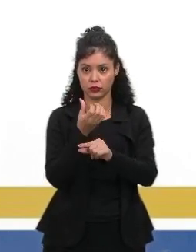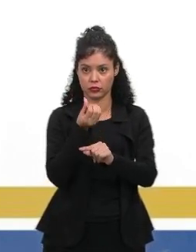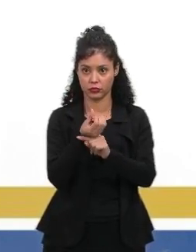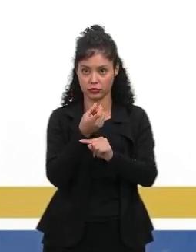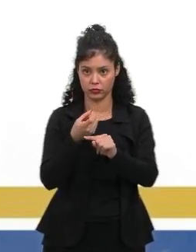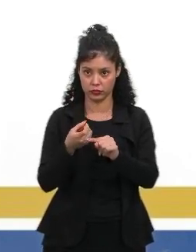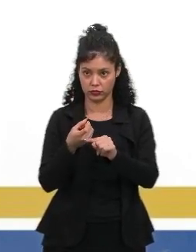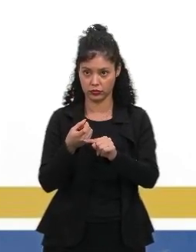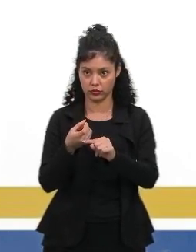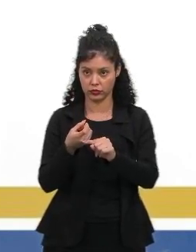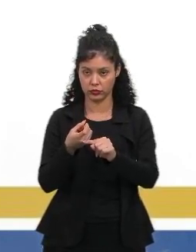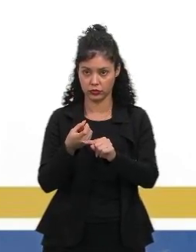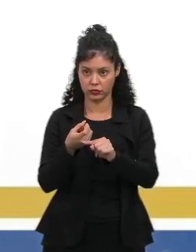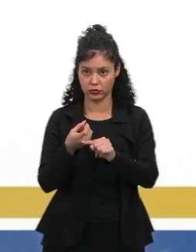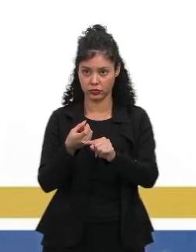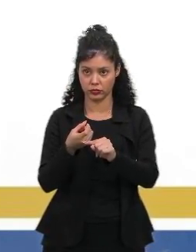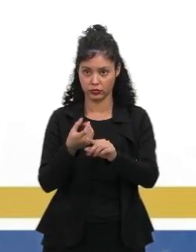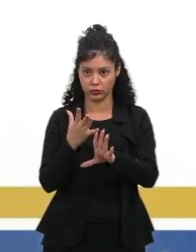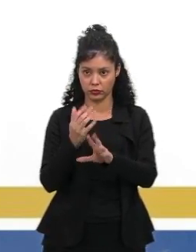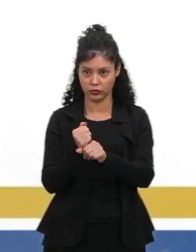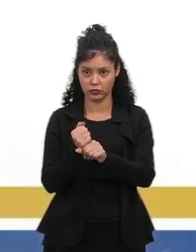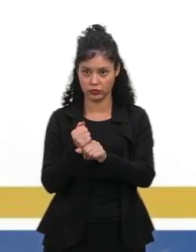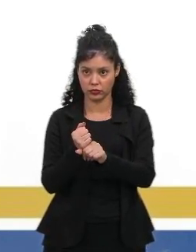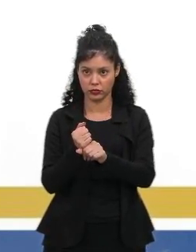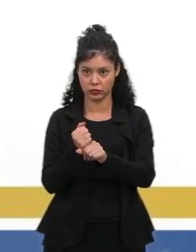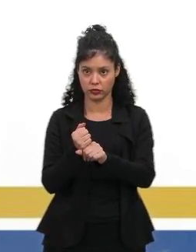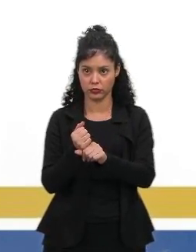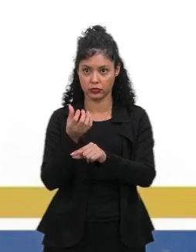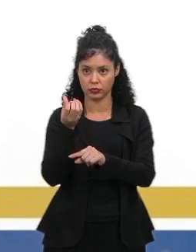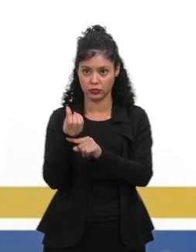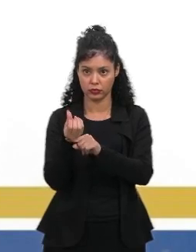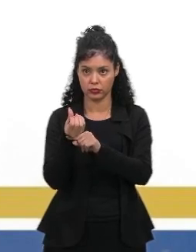que dá x, vezes 6, que vai